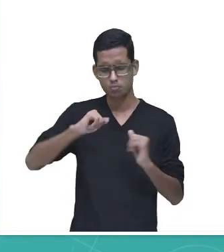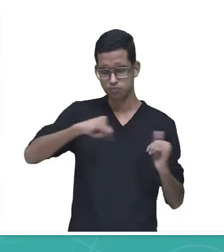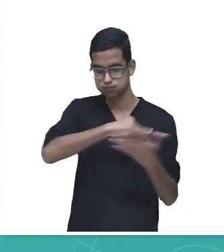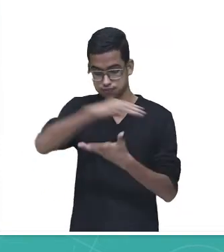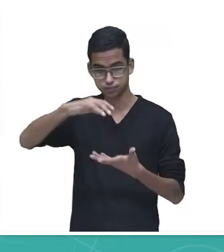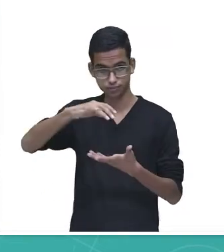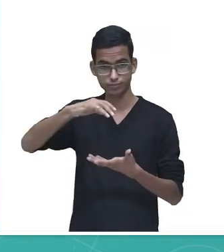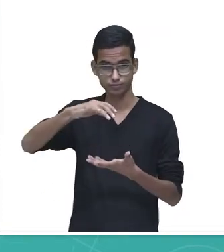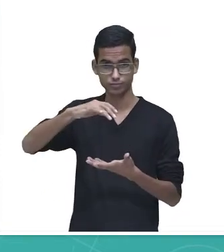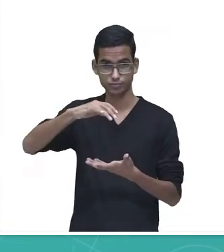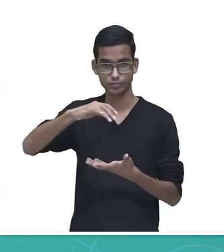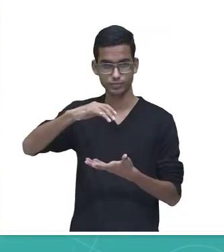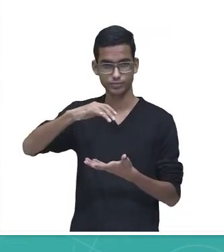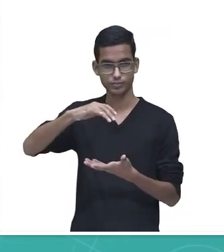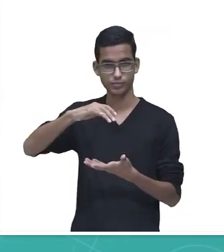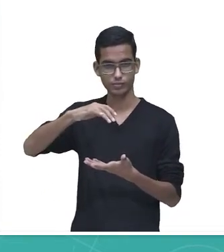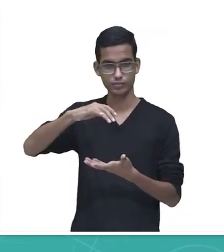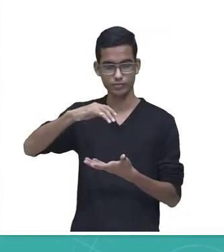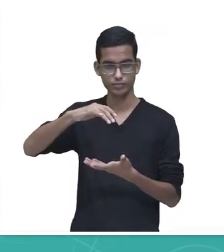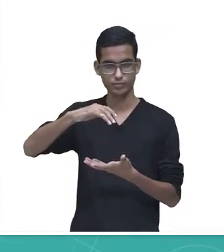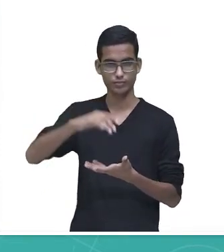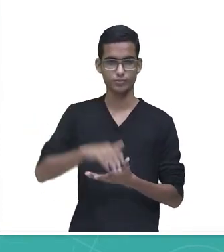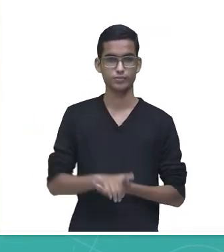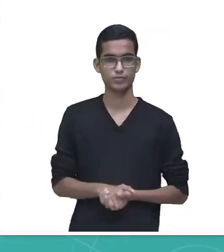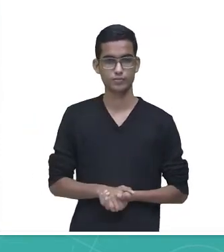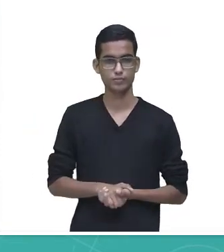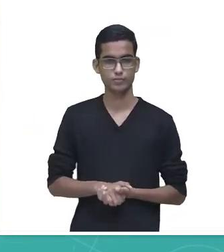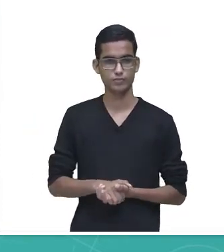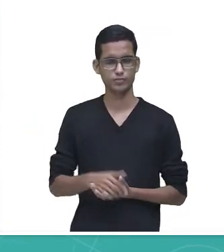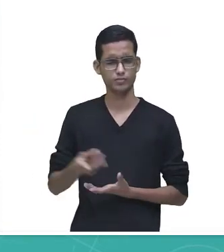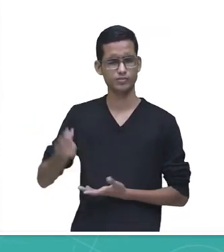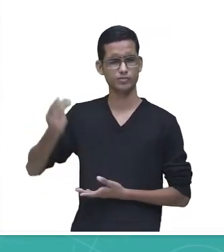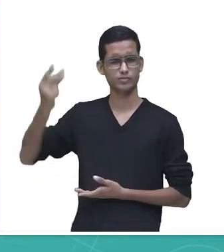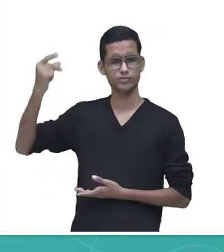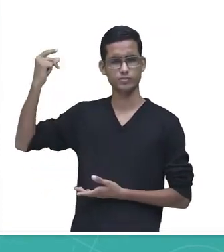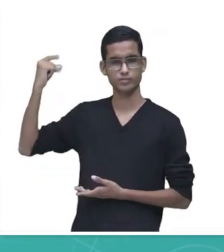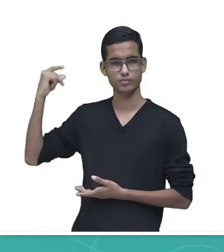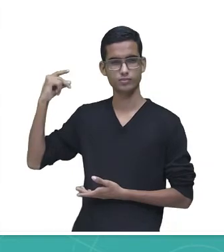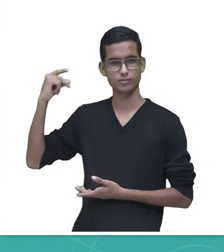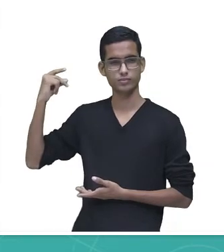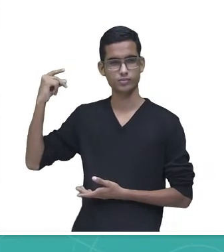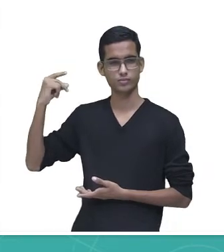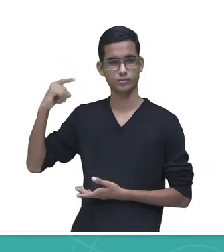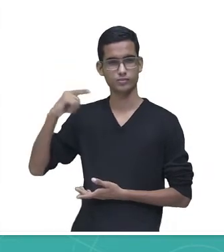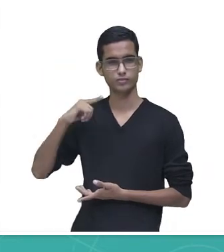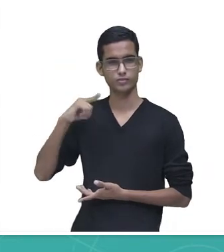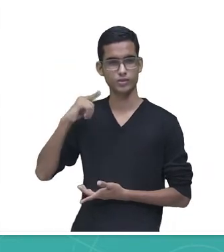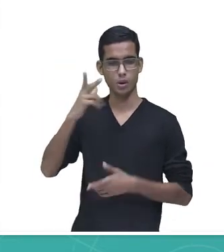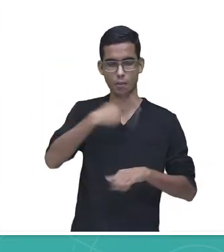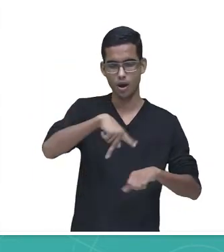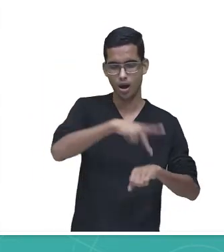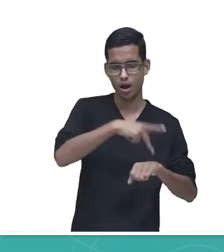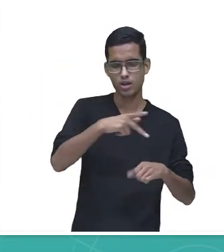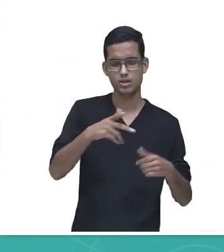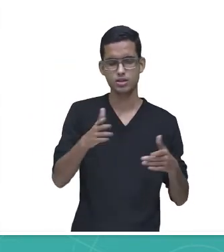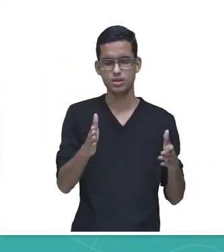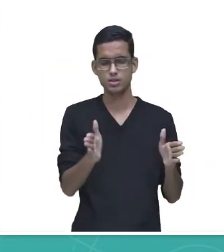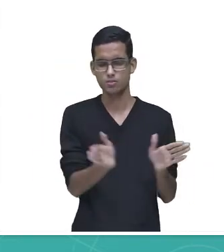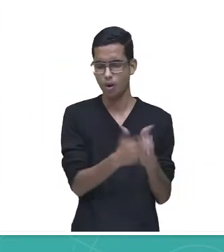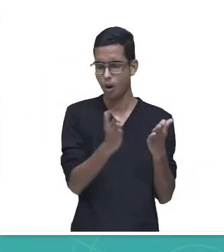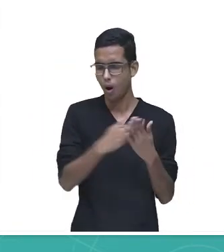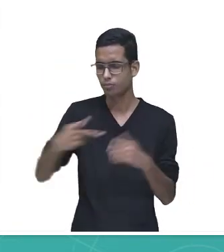geoeconomicamente falando, mais atualizada. Porque antes se dividia em norte, países ricos e países pobres.